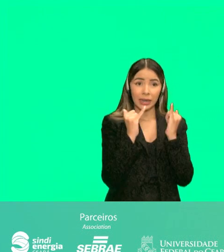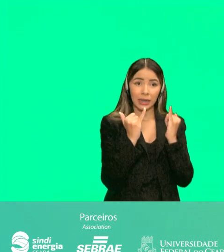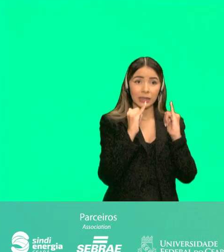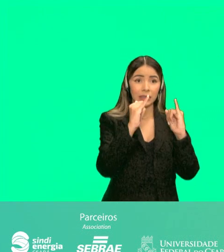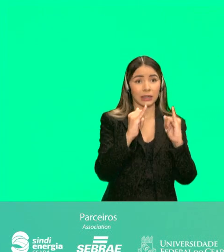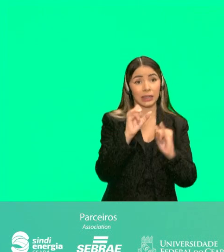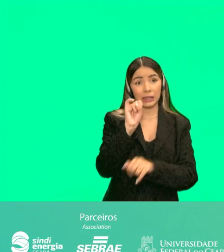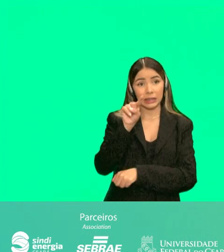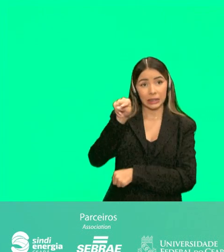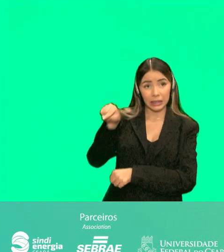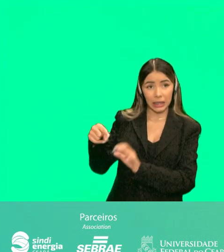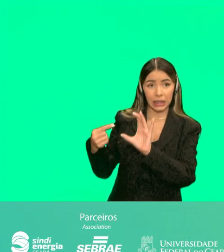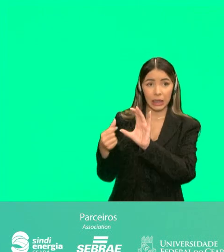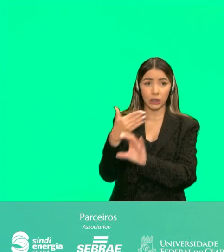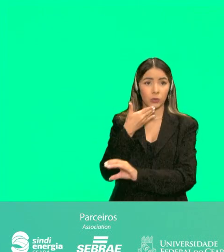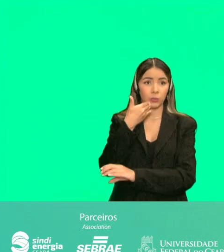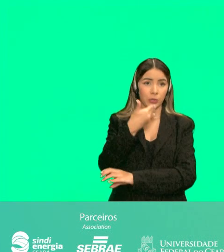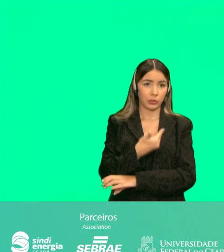cliente.